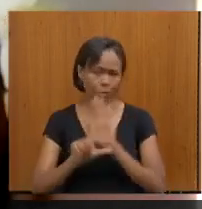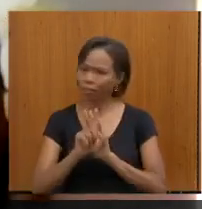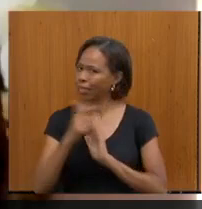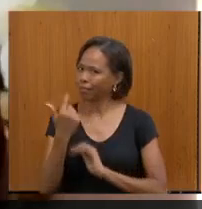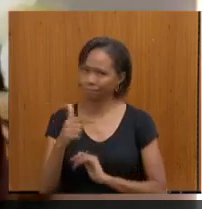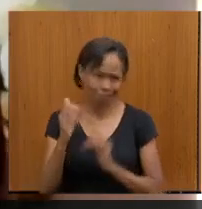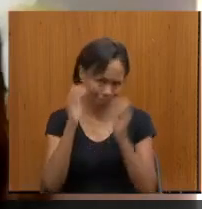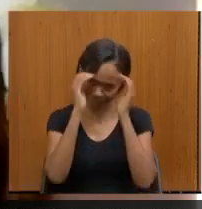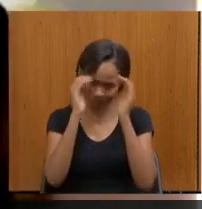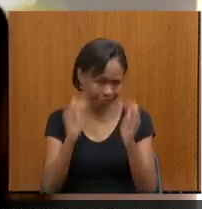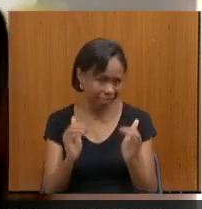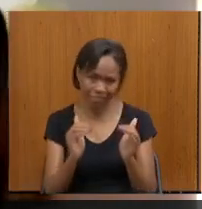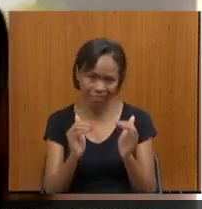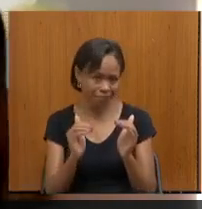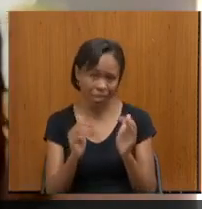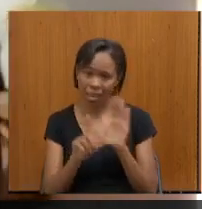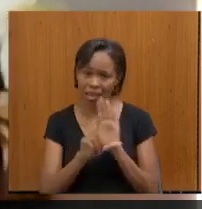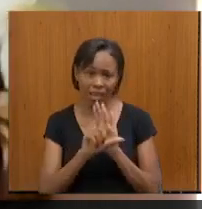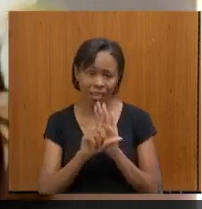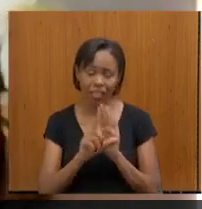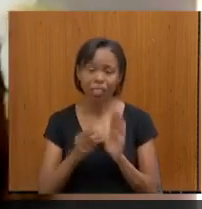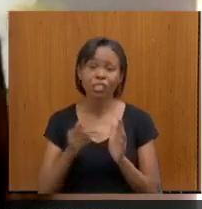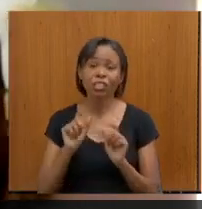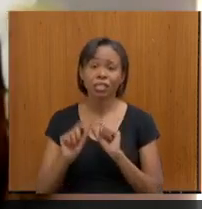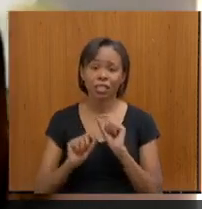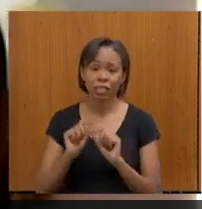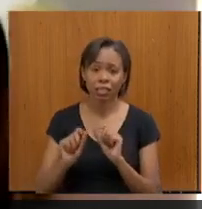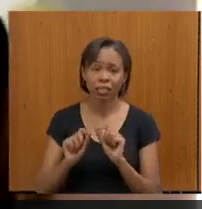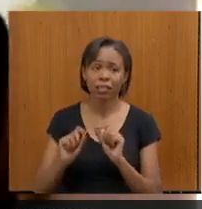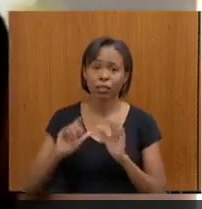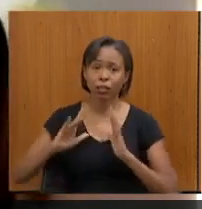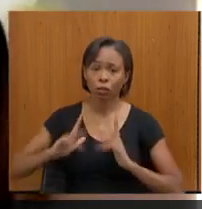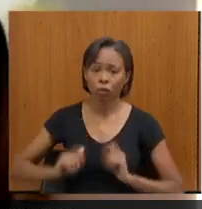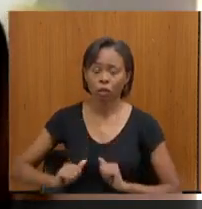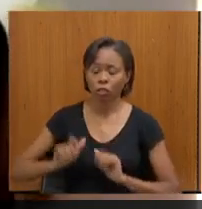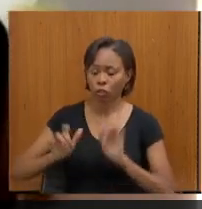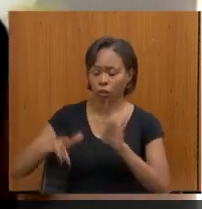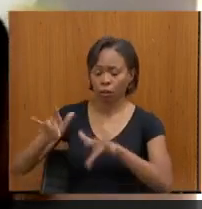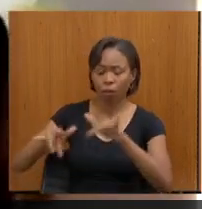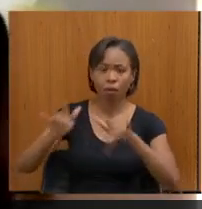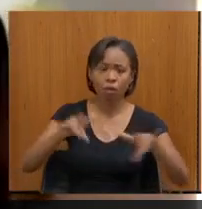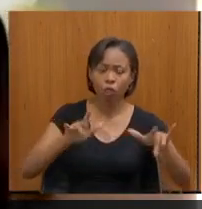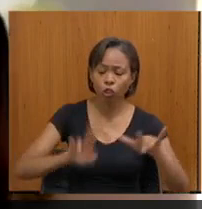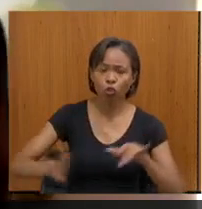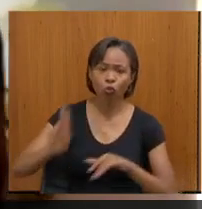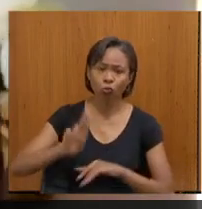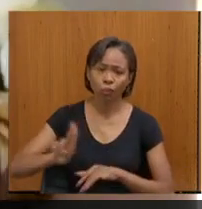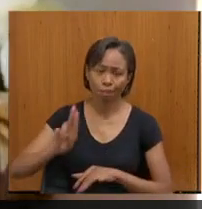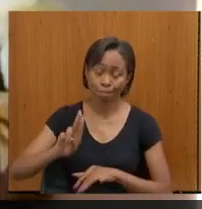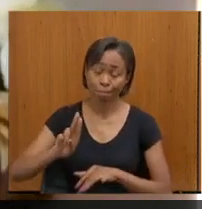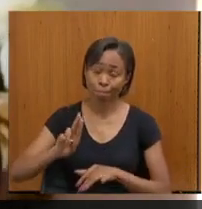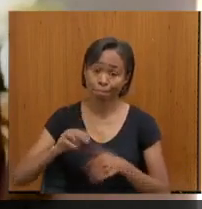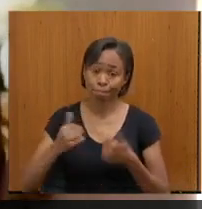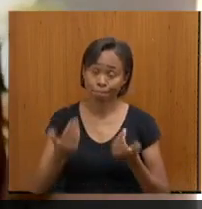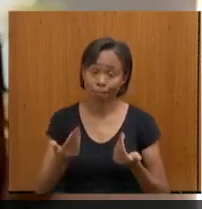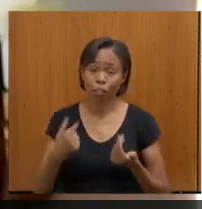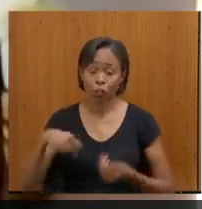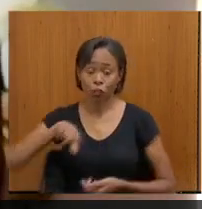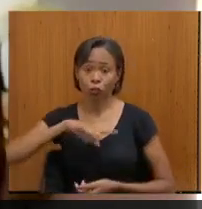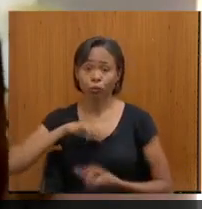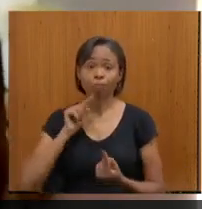consegue atender a legislação de tratamento de resíduos e o nosso objetivo e foco